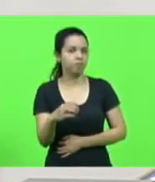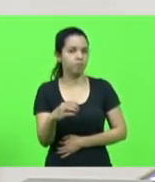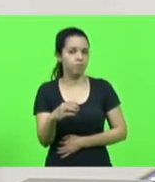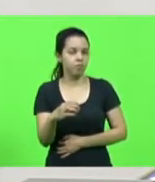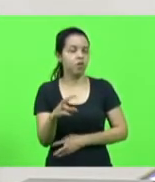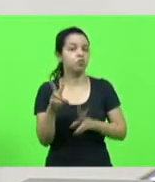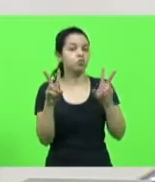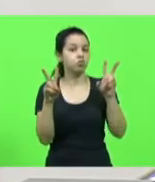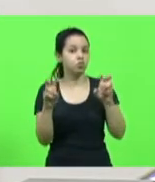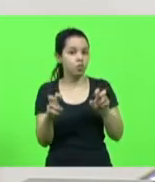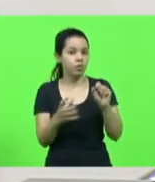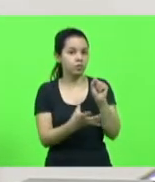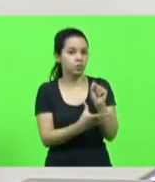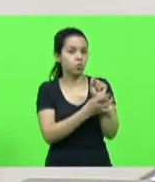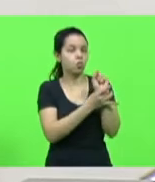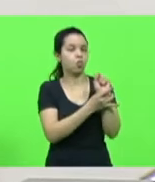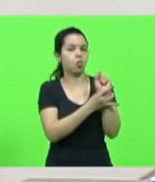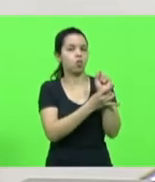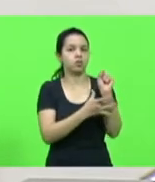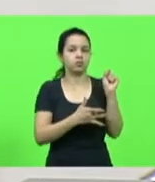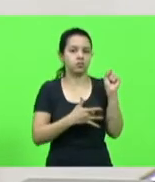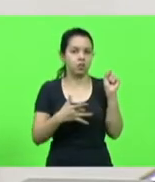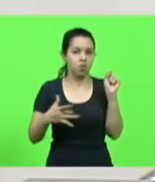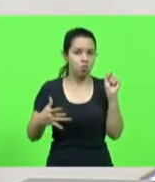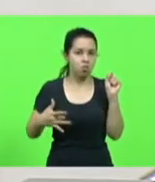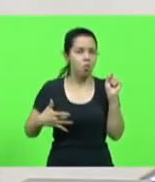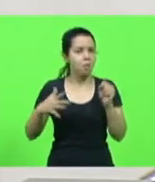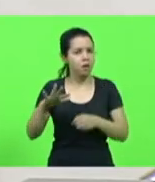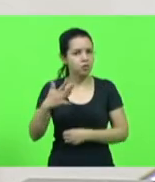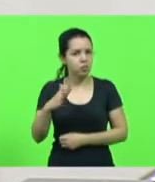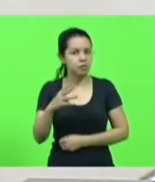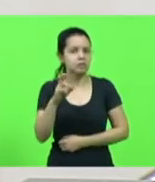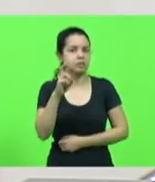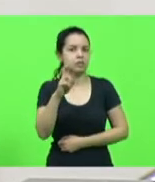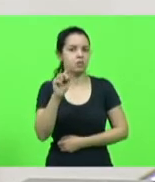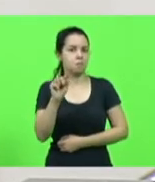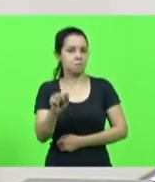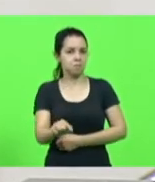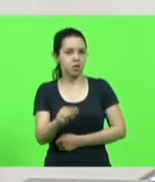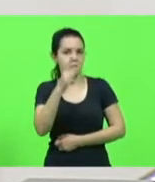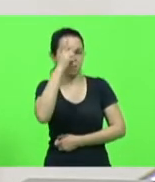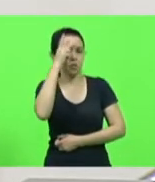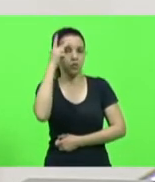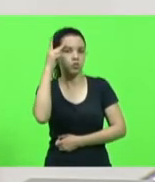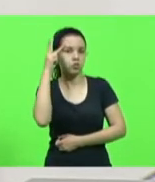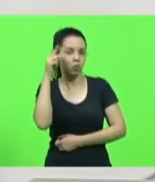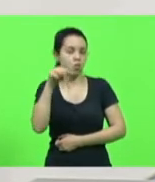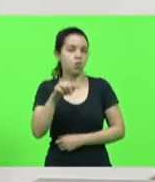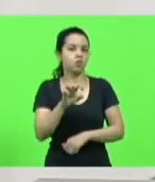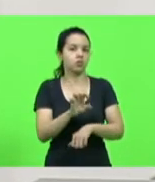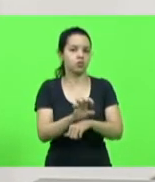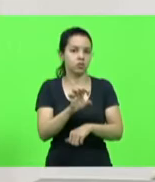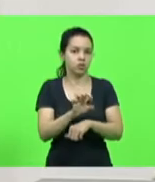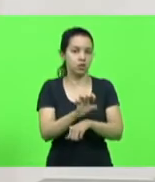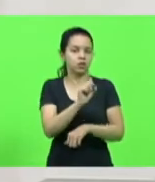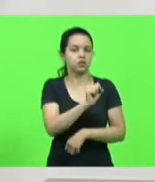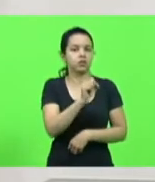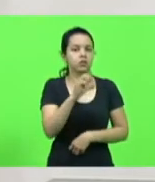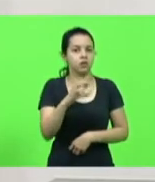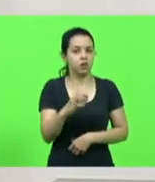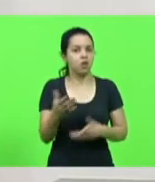a segurança de saúde de cerca de 6 mil pacientes que o Estado de Santa Catarina hoje